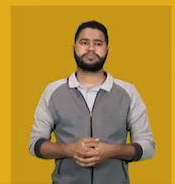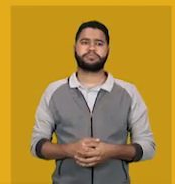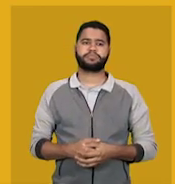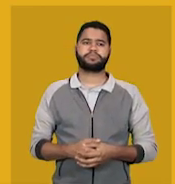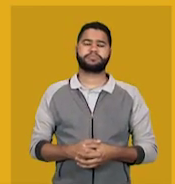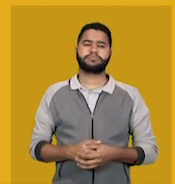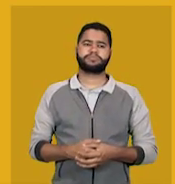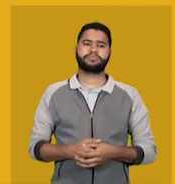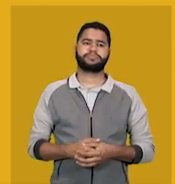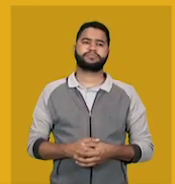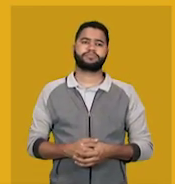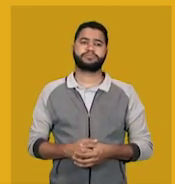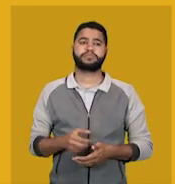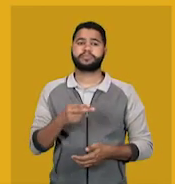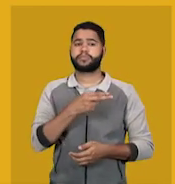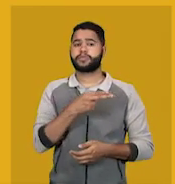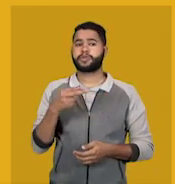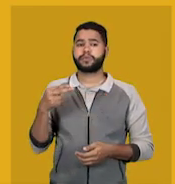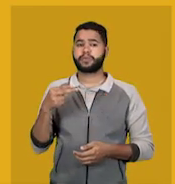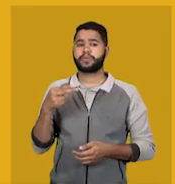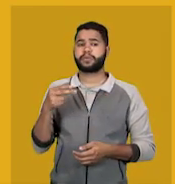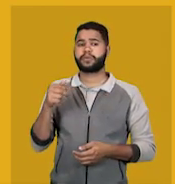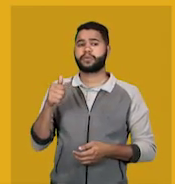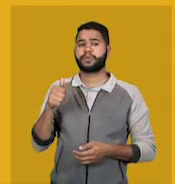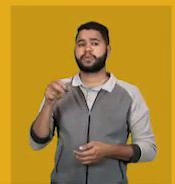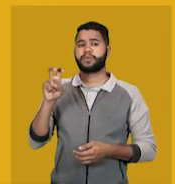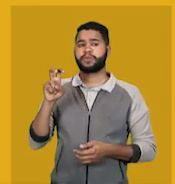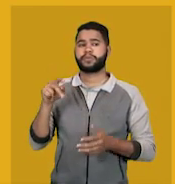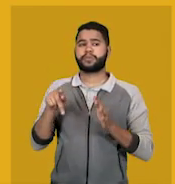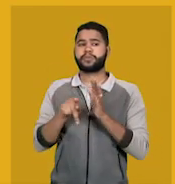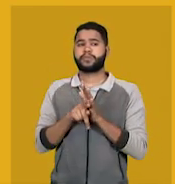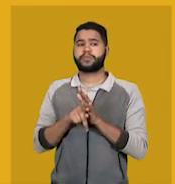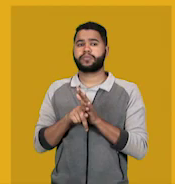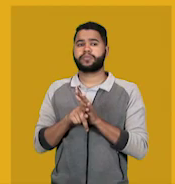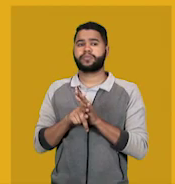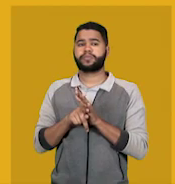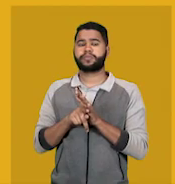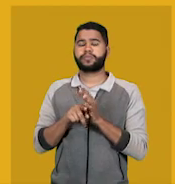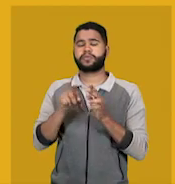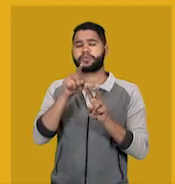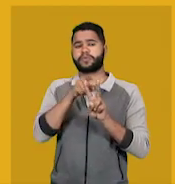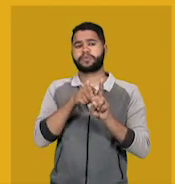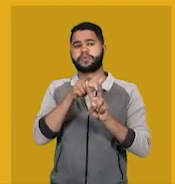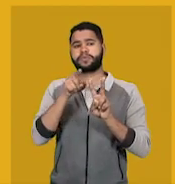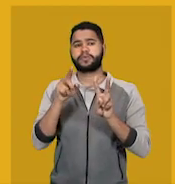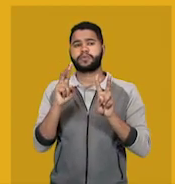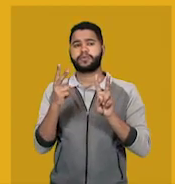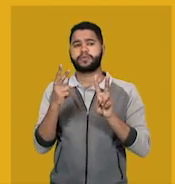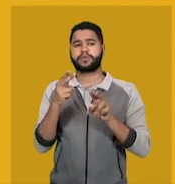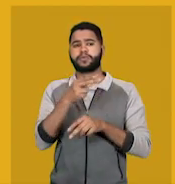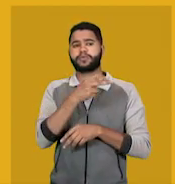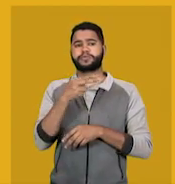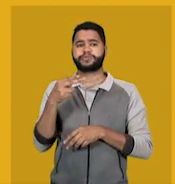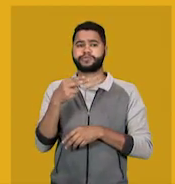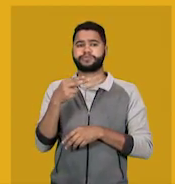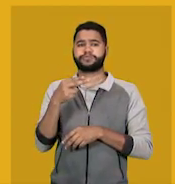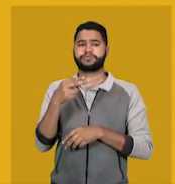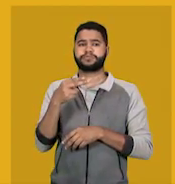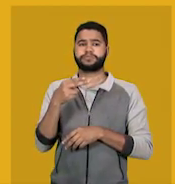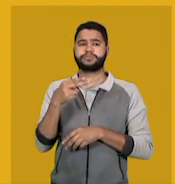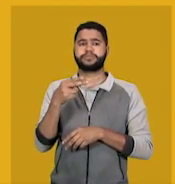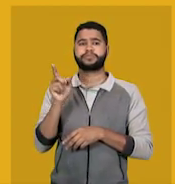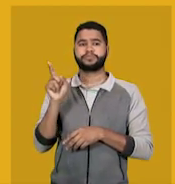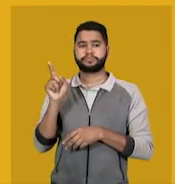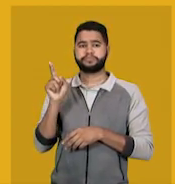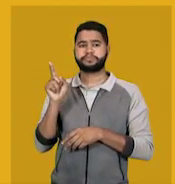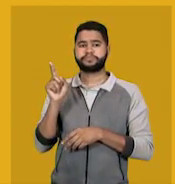2 vezes x, 2x igual a 15 raiz de 2. X é igual a 15 raiz de 2 sobre